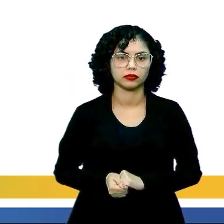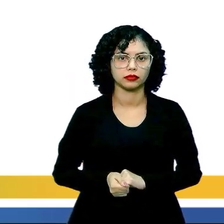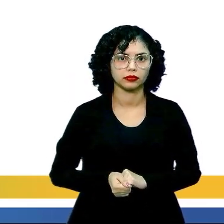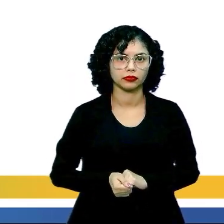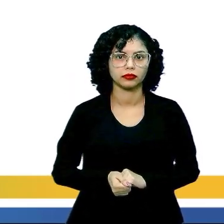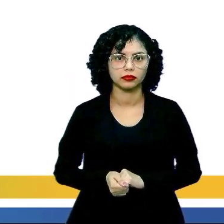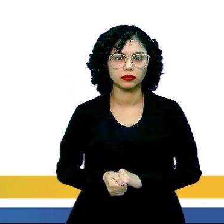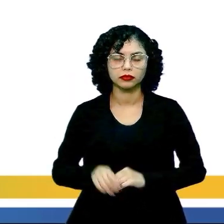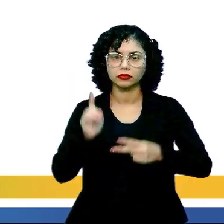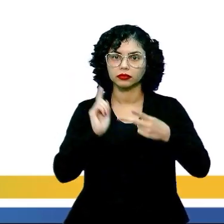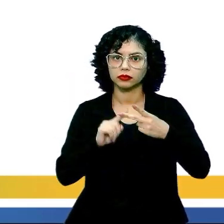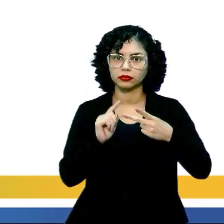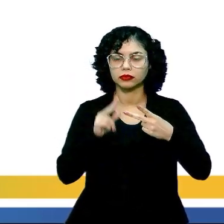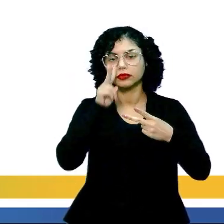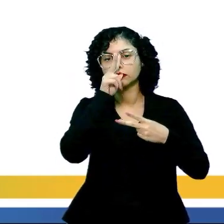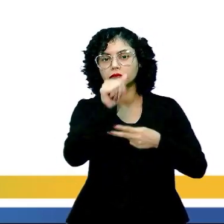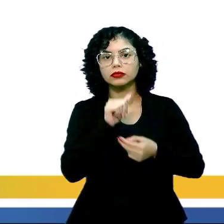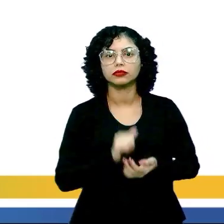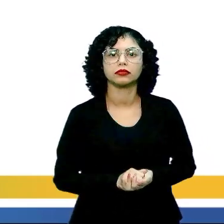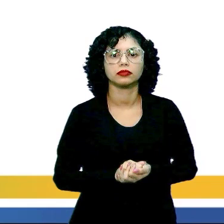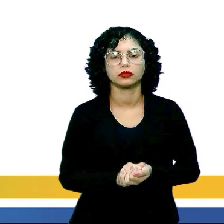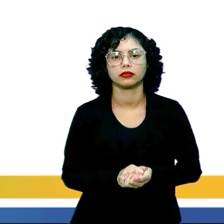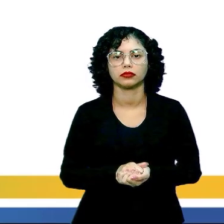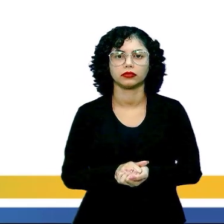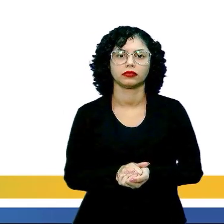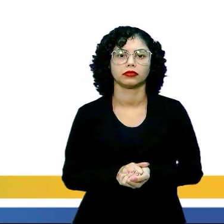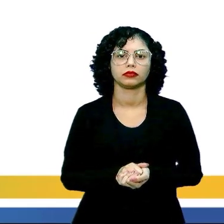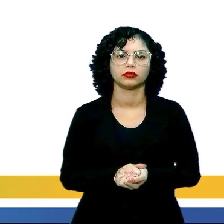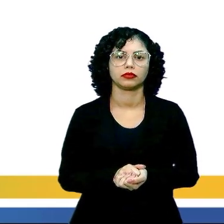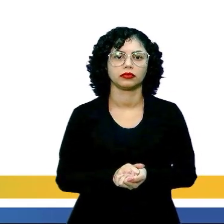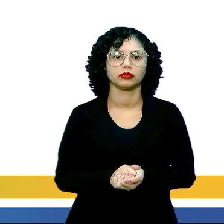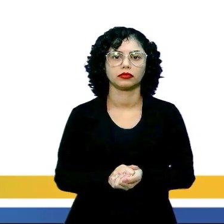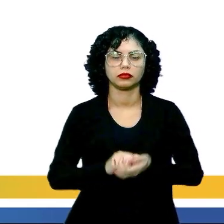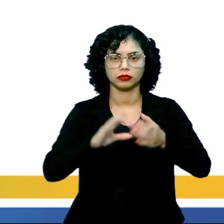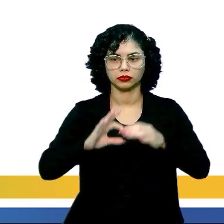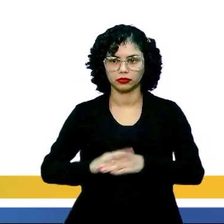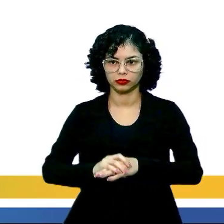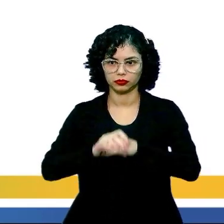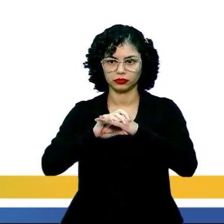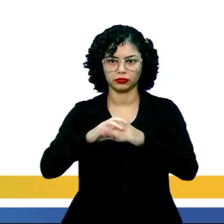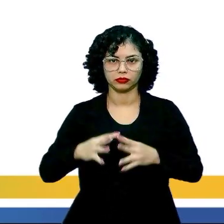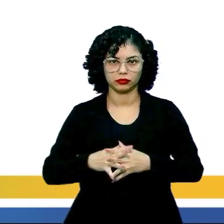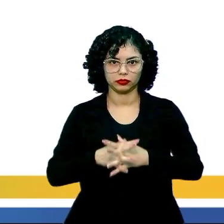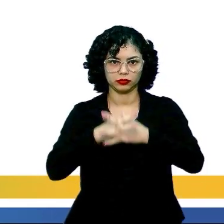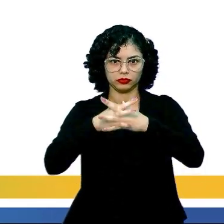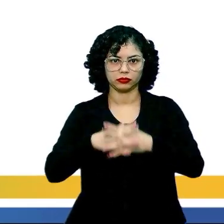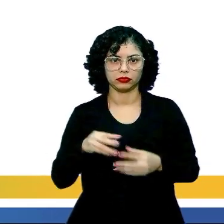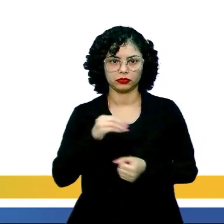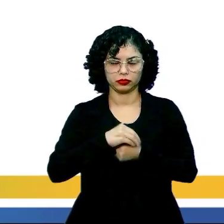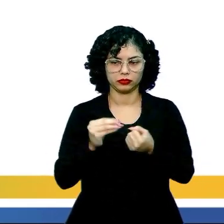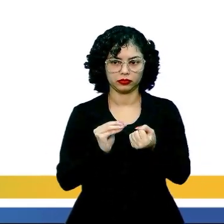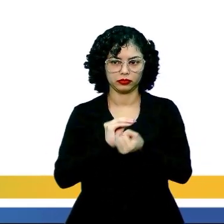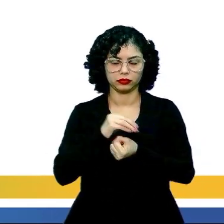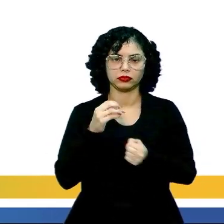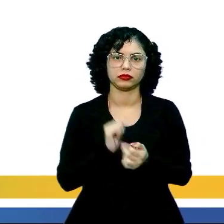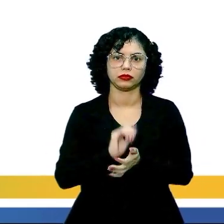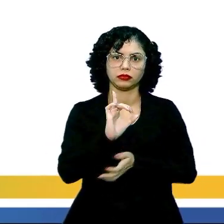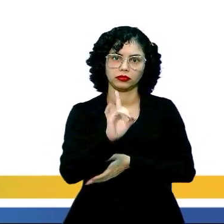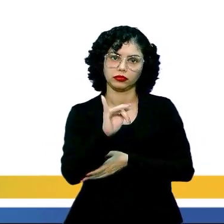primeira força. Segunda força, ou segunda interação intermolecular, são as